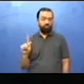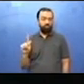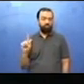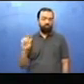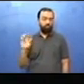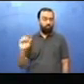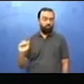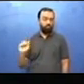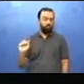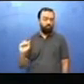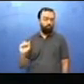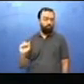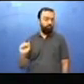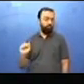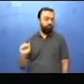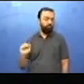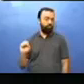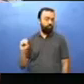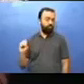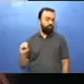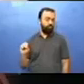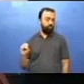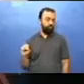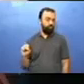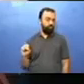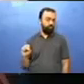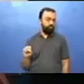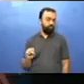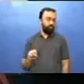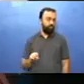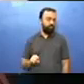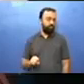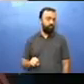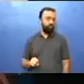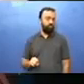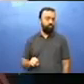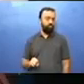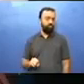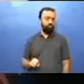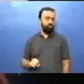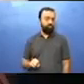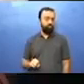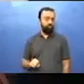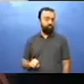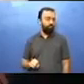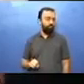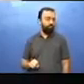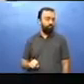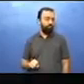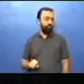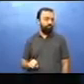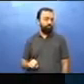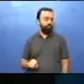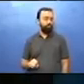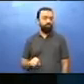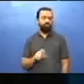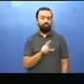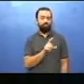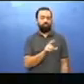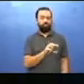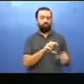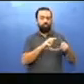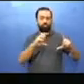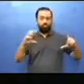Tartaruga. Isto, olhem. G com A. O G da galinha. Muito bem. Então, aqui nós